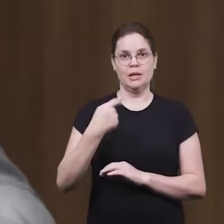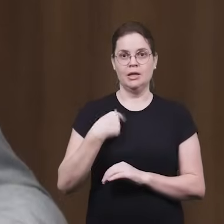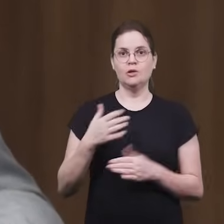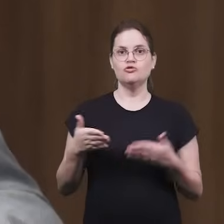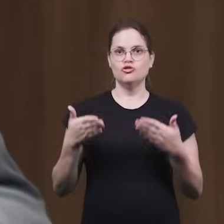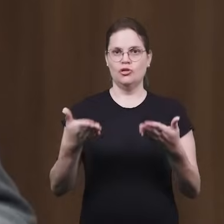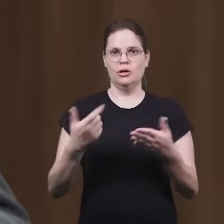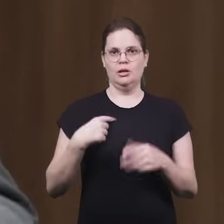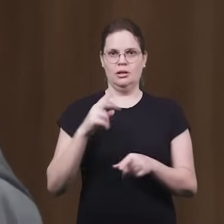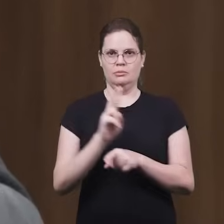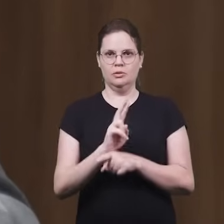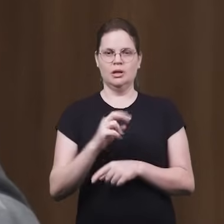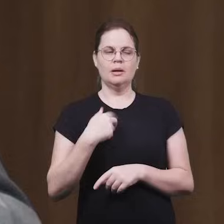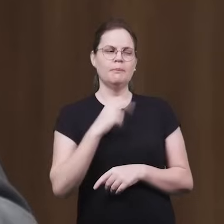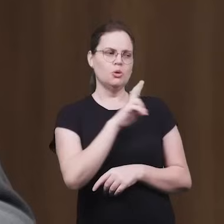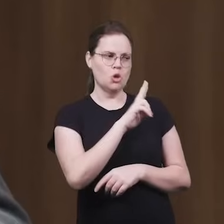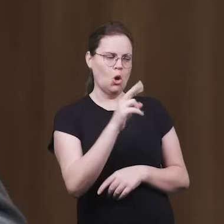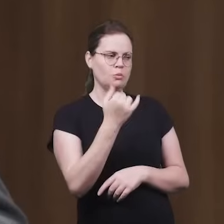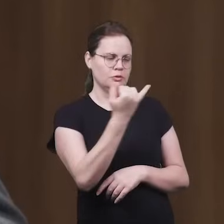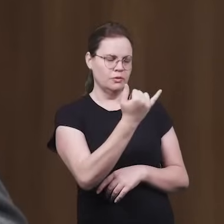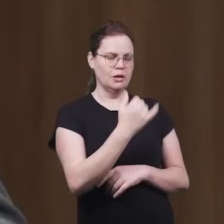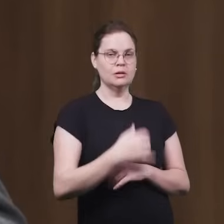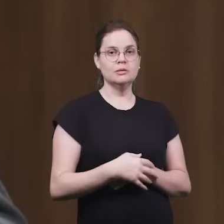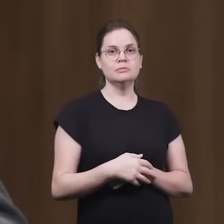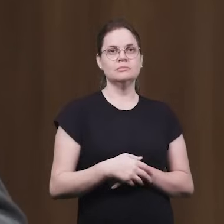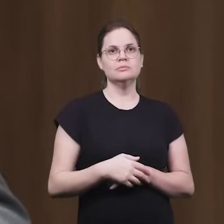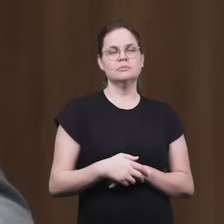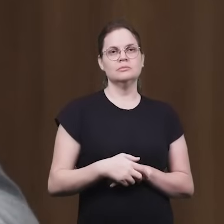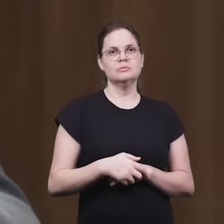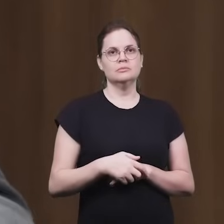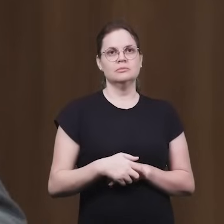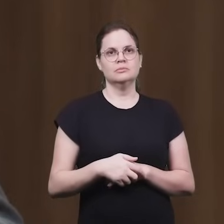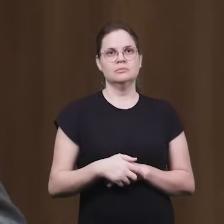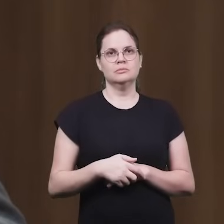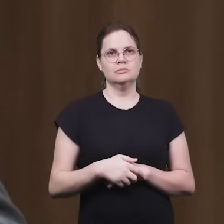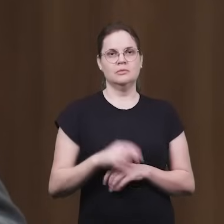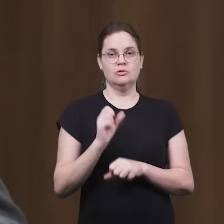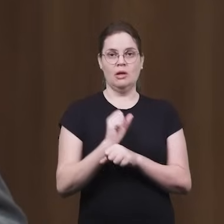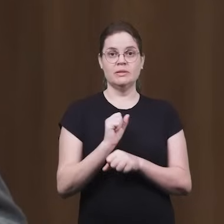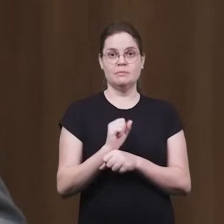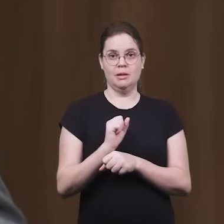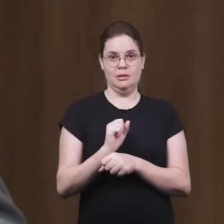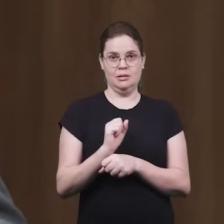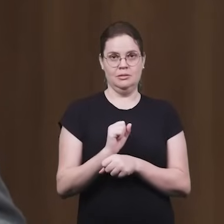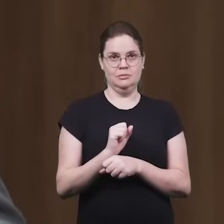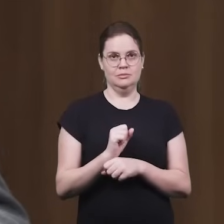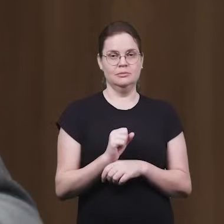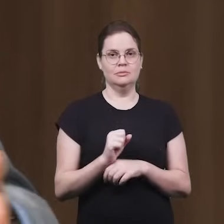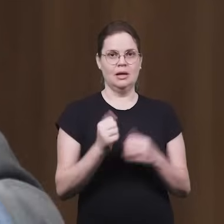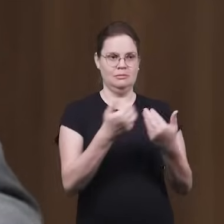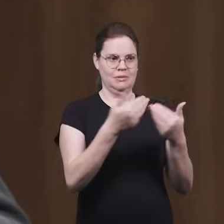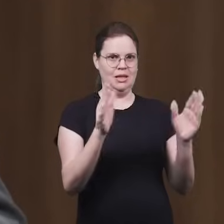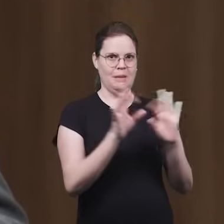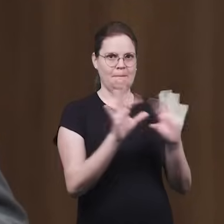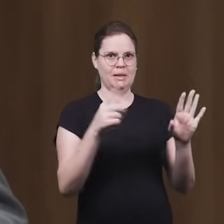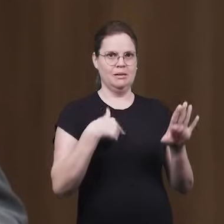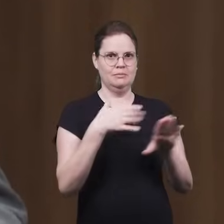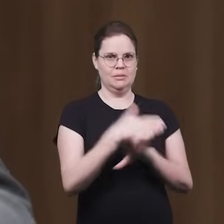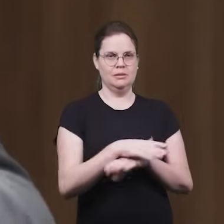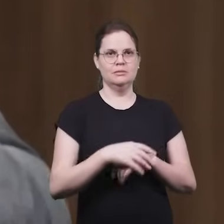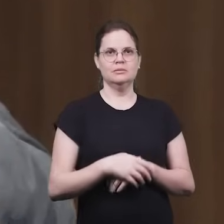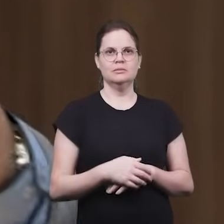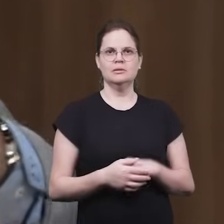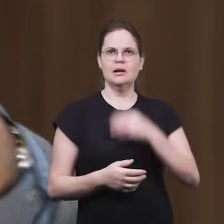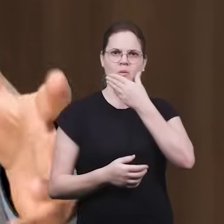e eu cheguei na portaria, me identifiquei e, enquanto eu aguardava o acesso,